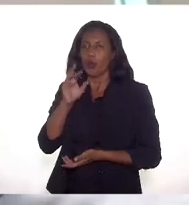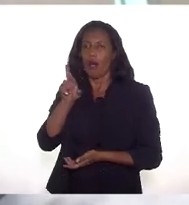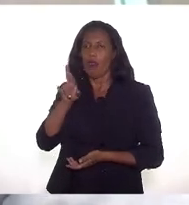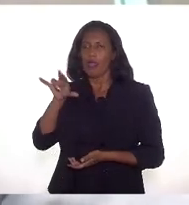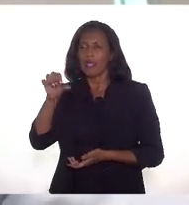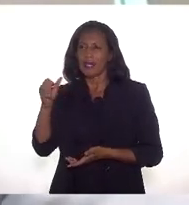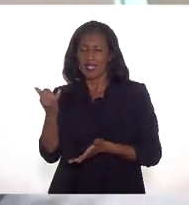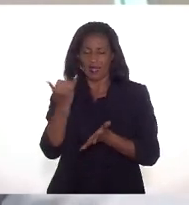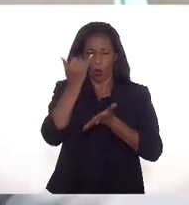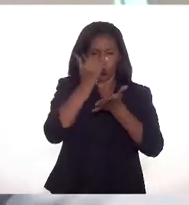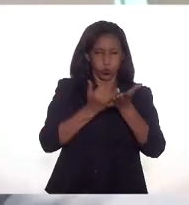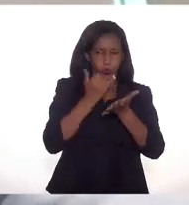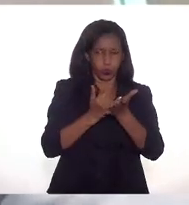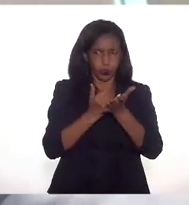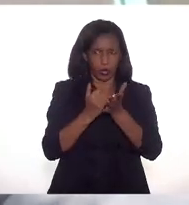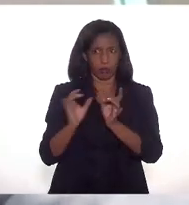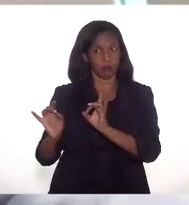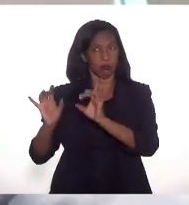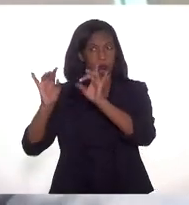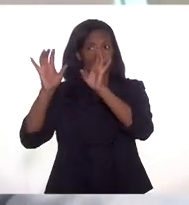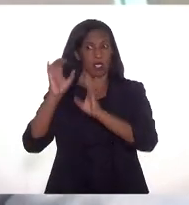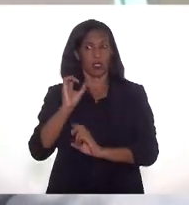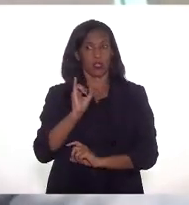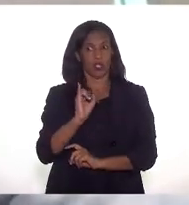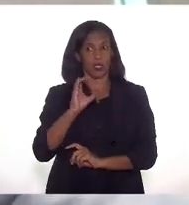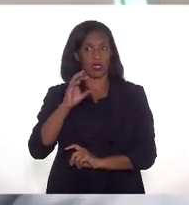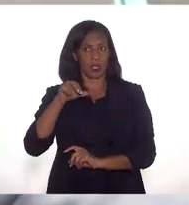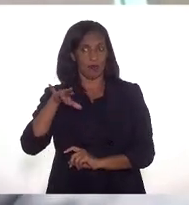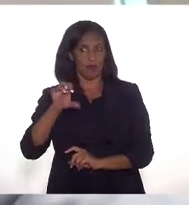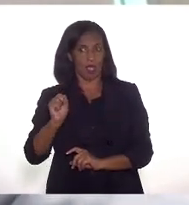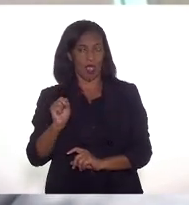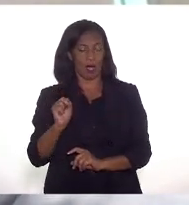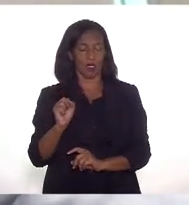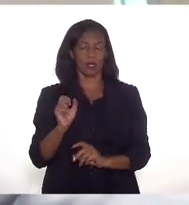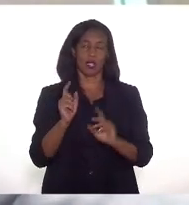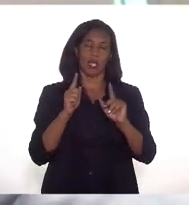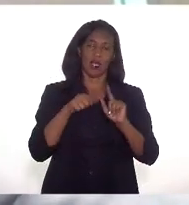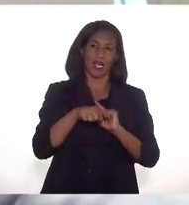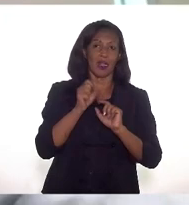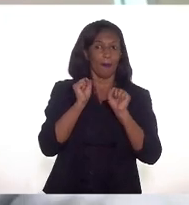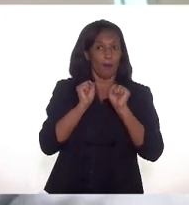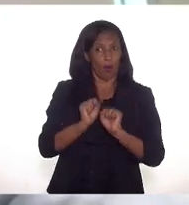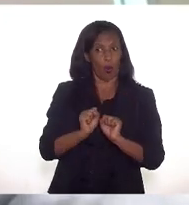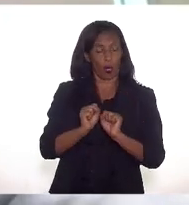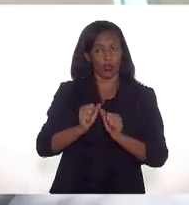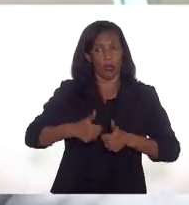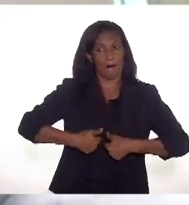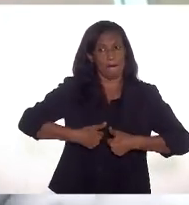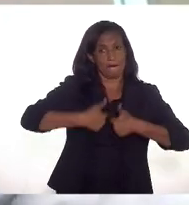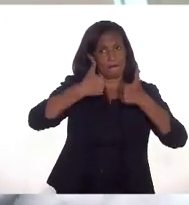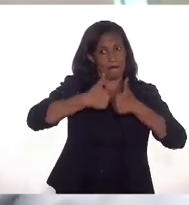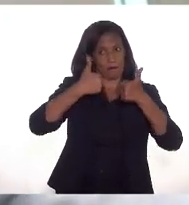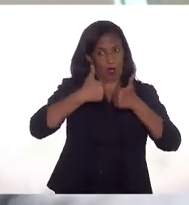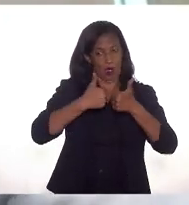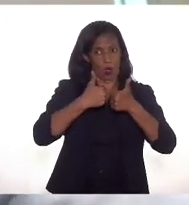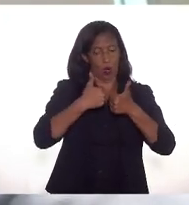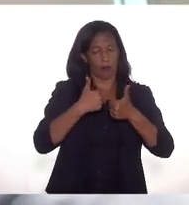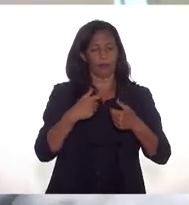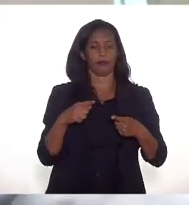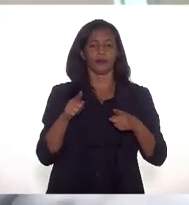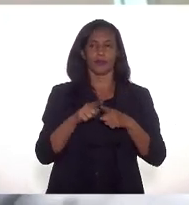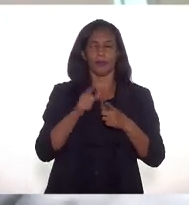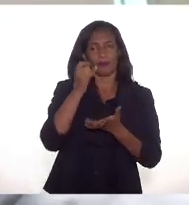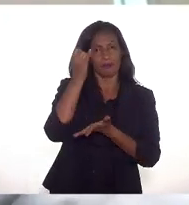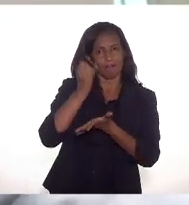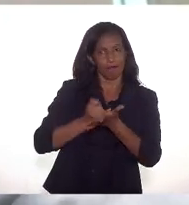forma, extraordinária de ICMS. Então, eventualmente, ele pode vir um pouco melhor. A nossa receita de royalties ela